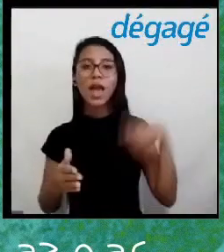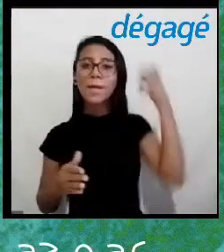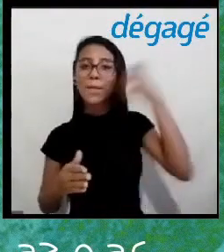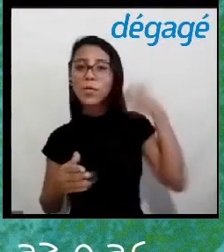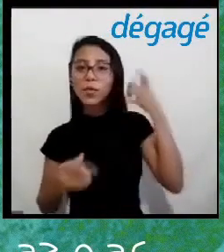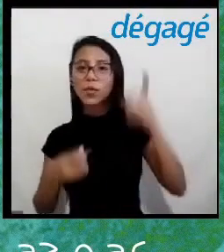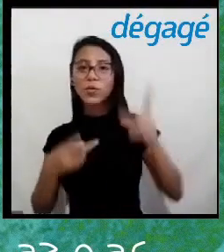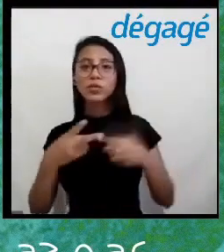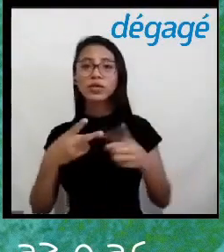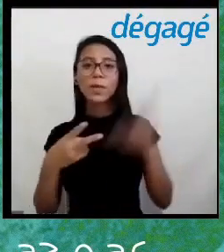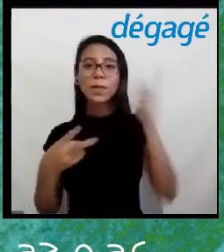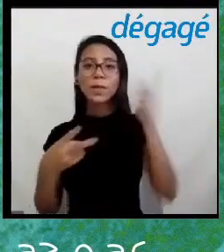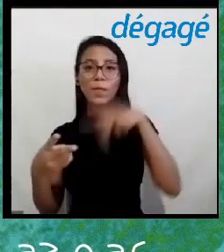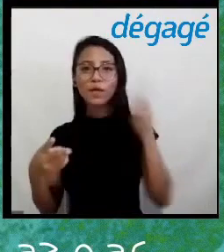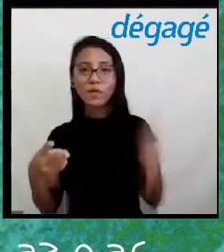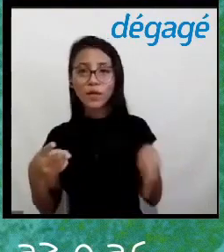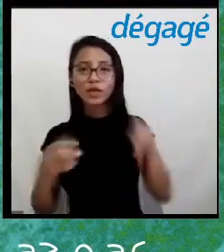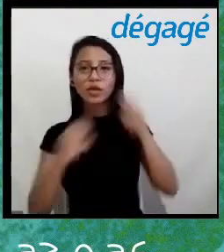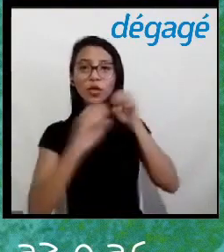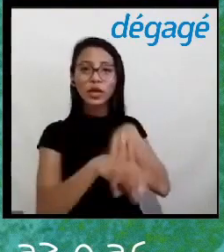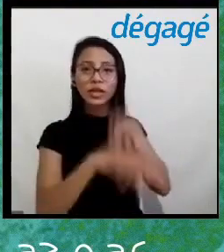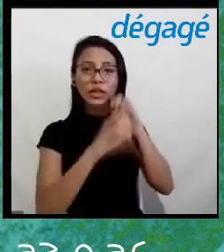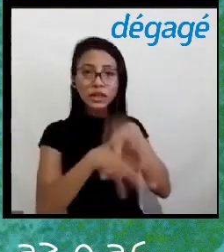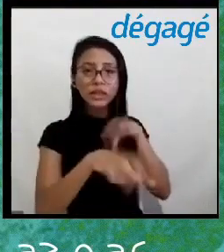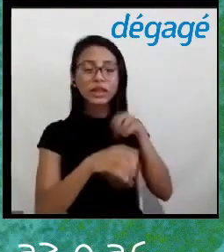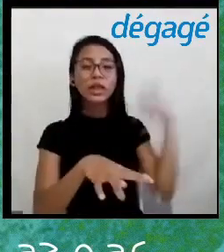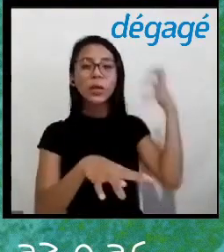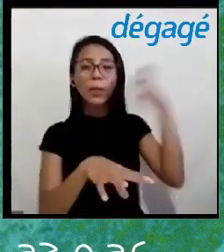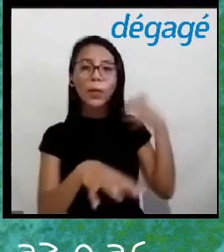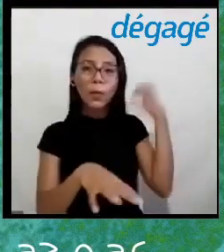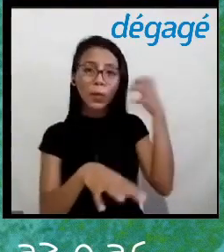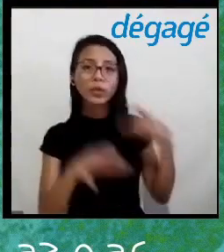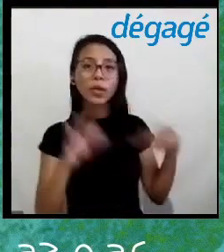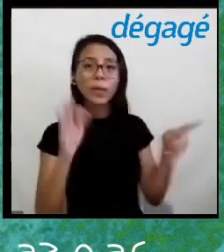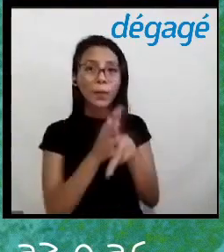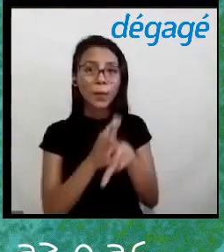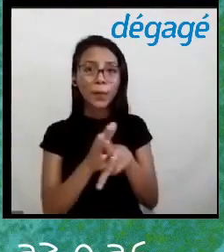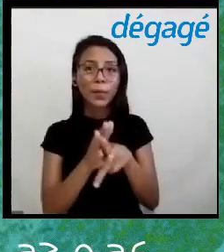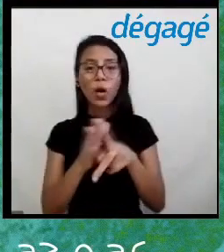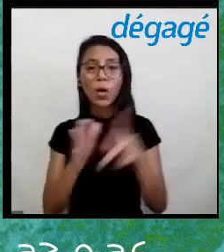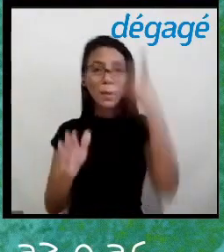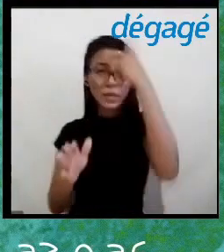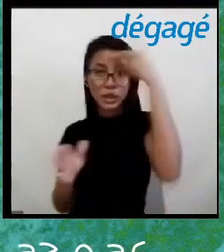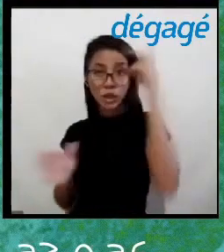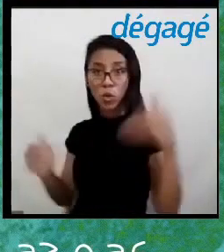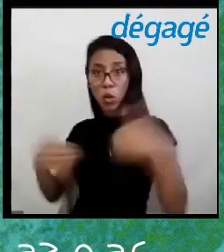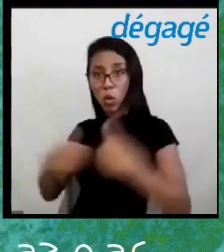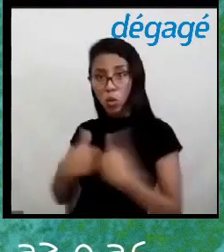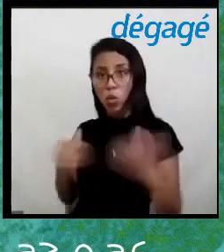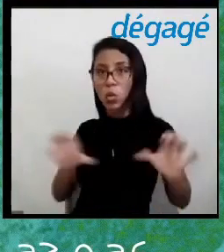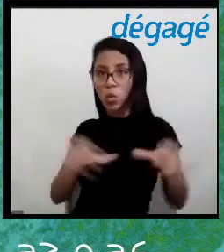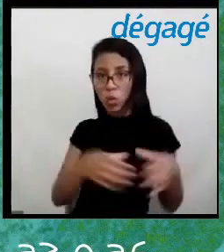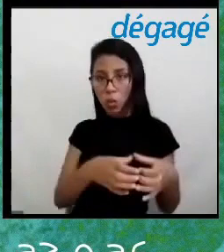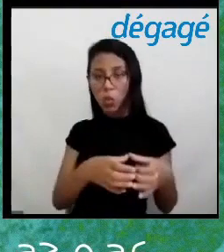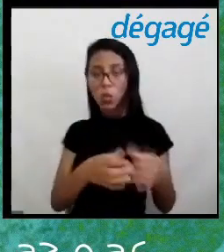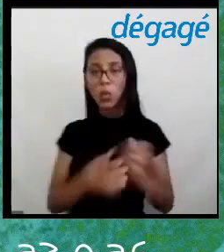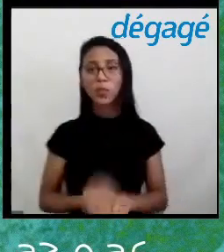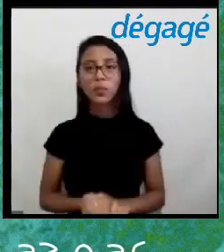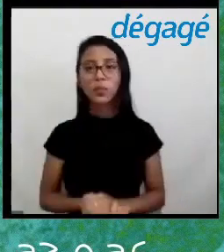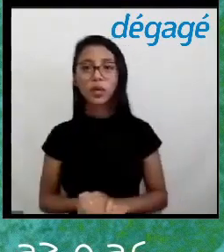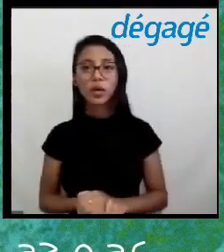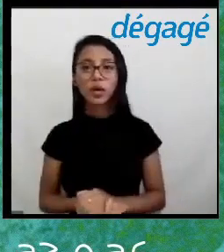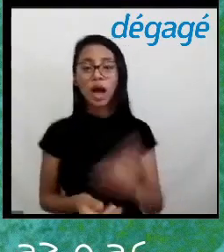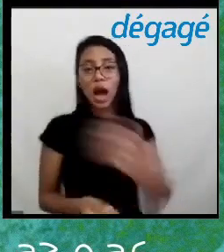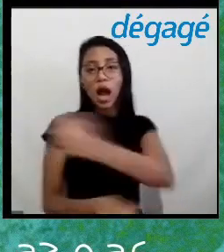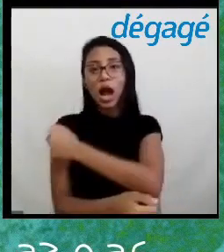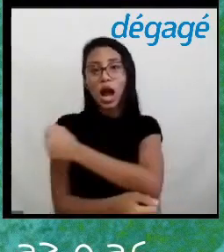instrutor de música para autistas desde 2006, onde atua em várias instituições. Foi aluno do Conservatório Alberto